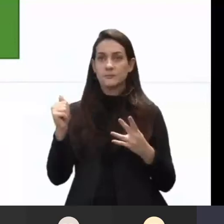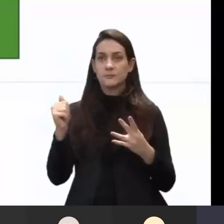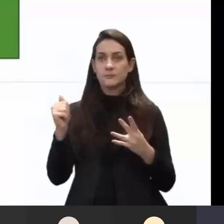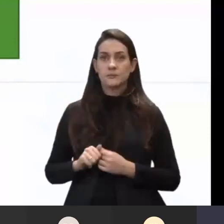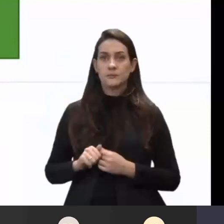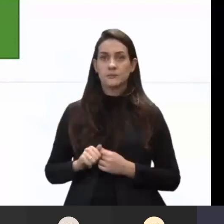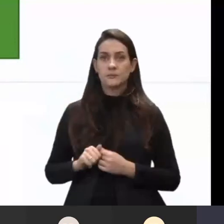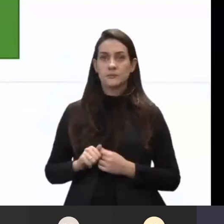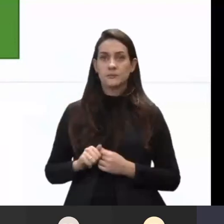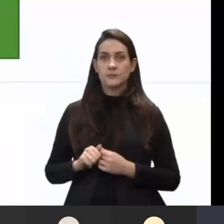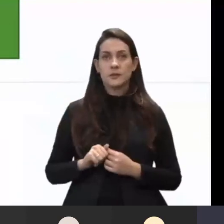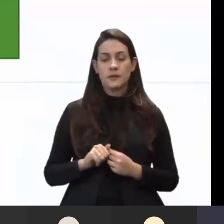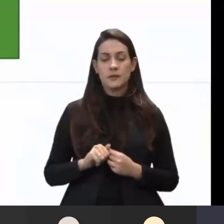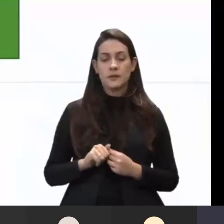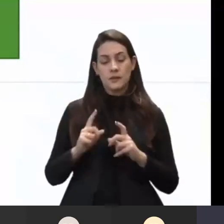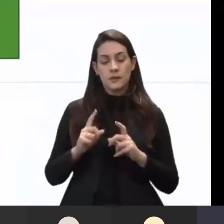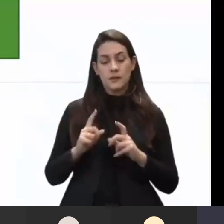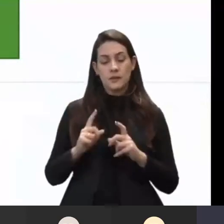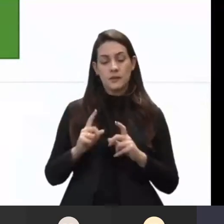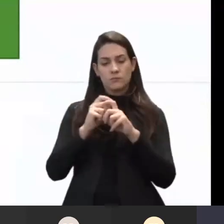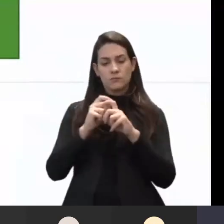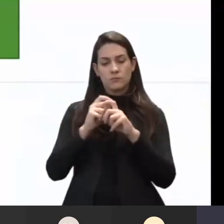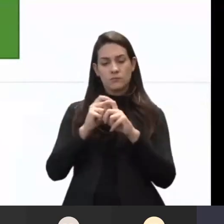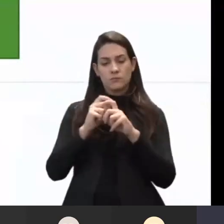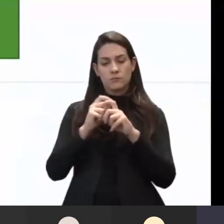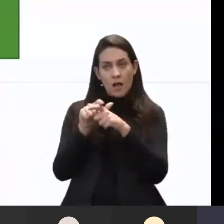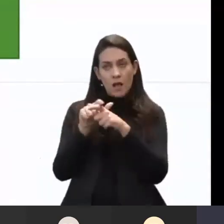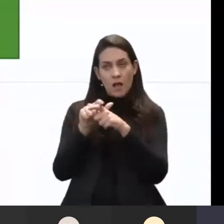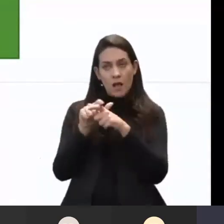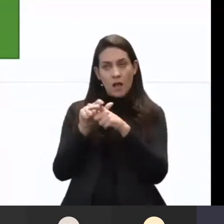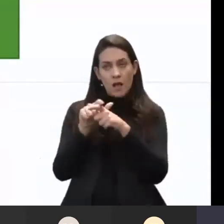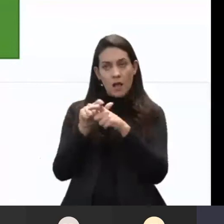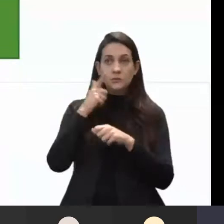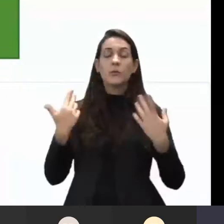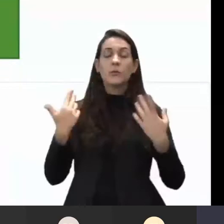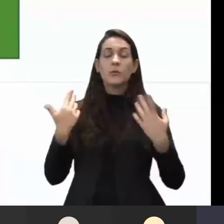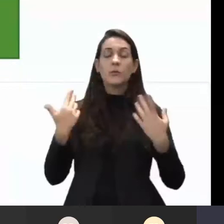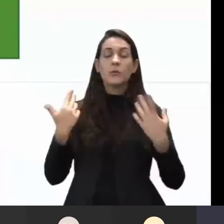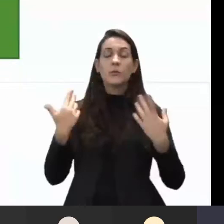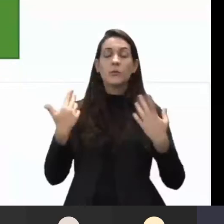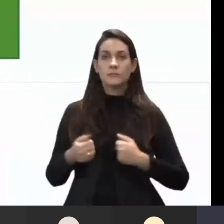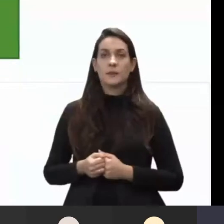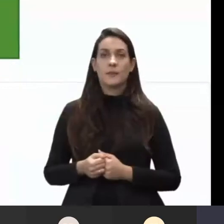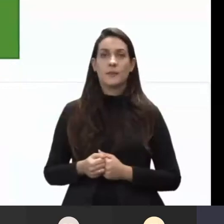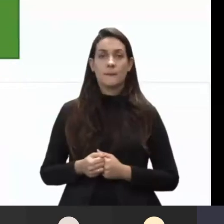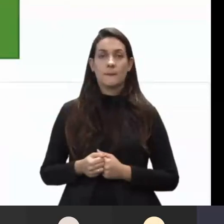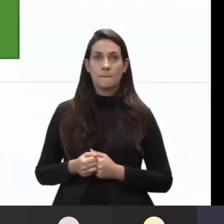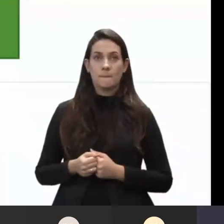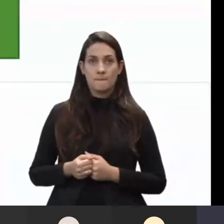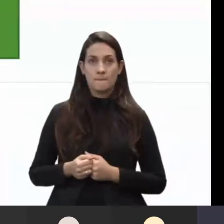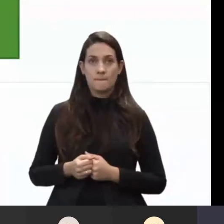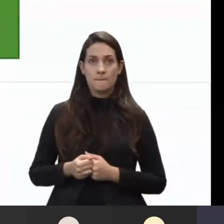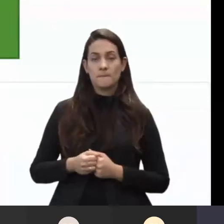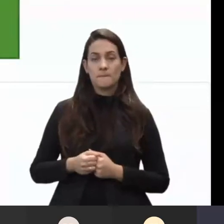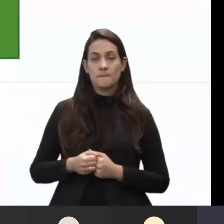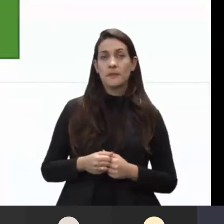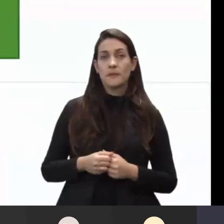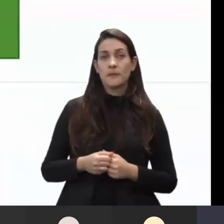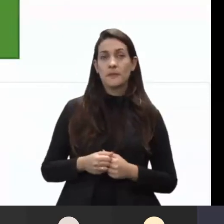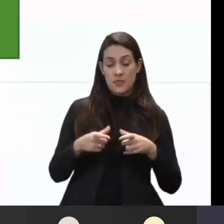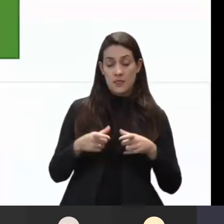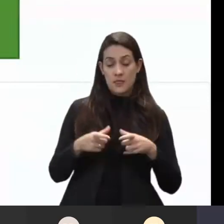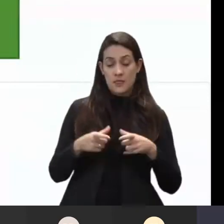melhor agente que inibiu ali o crescimento dessa bactéria. No caso aqui, da E. coli.